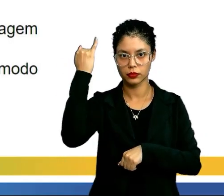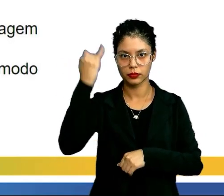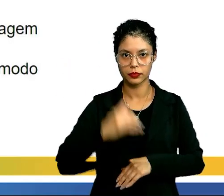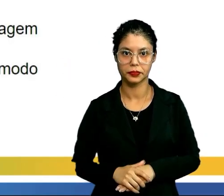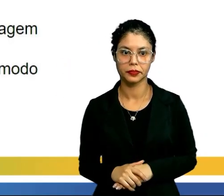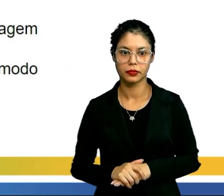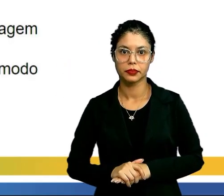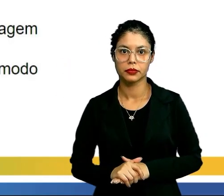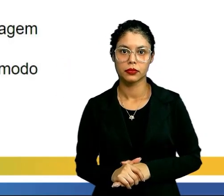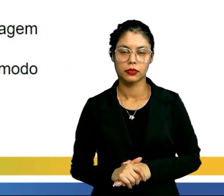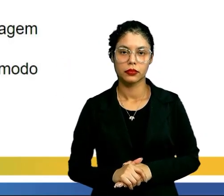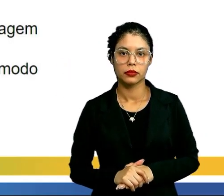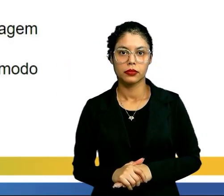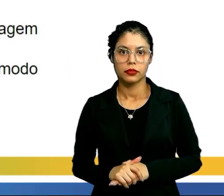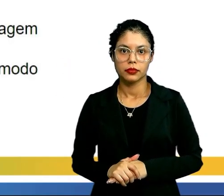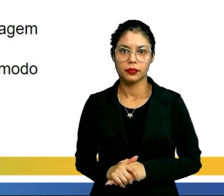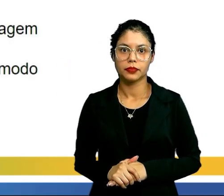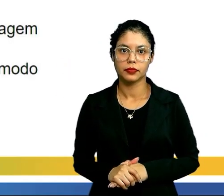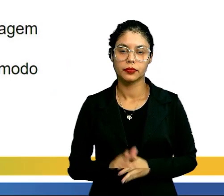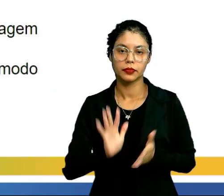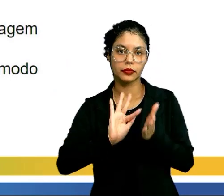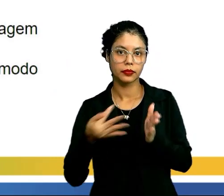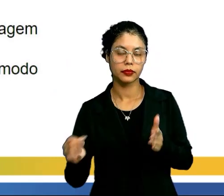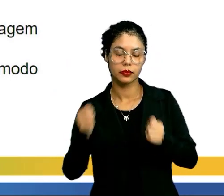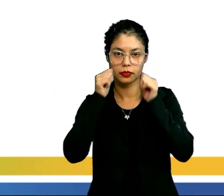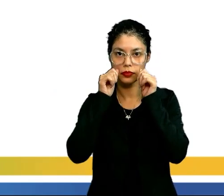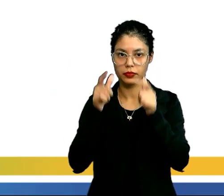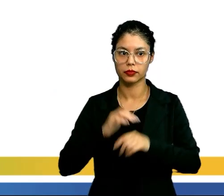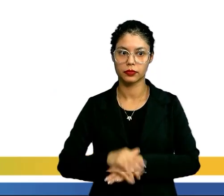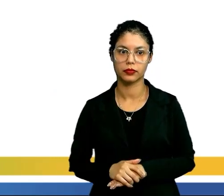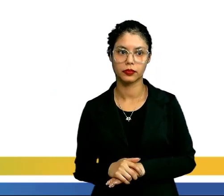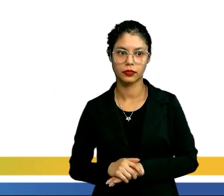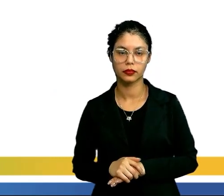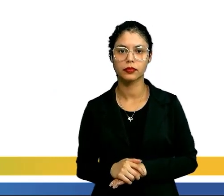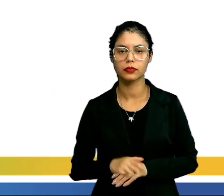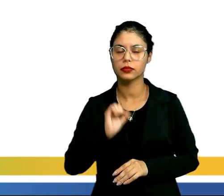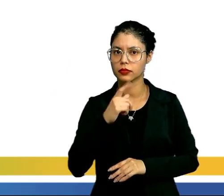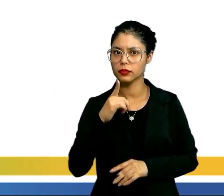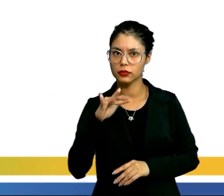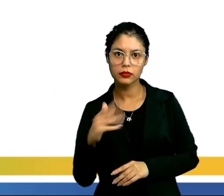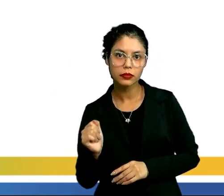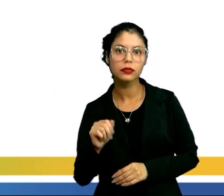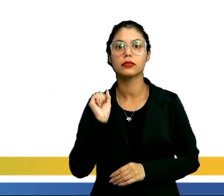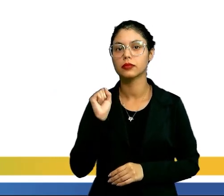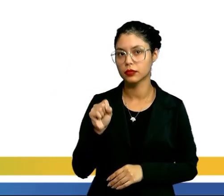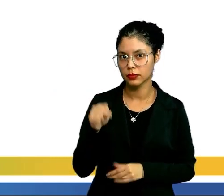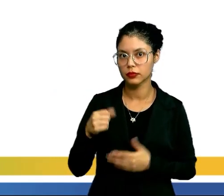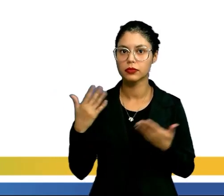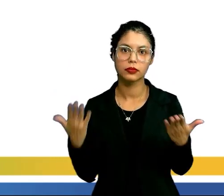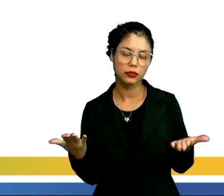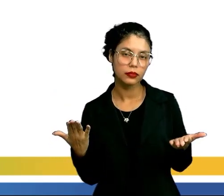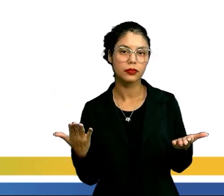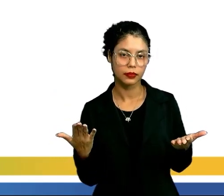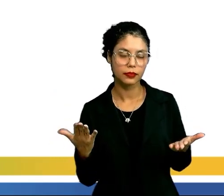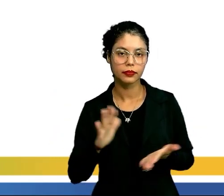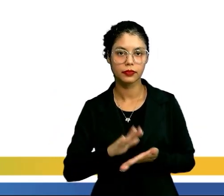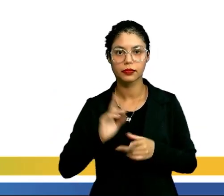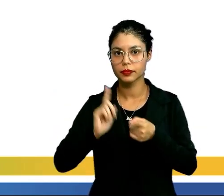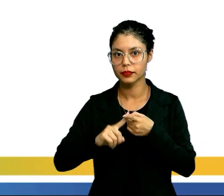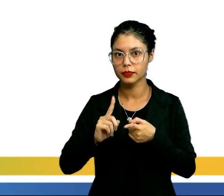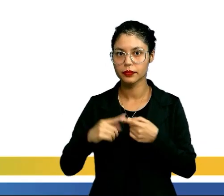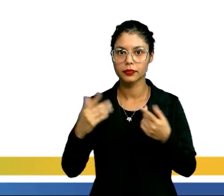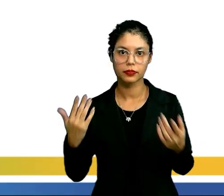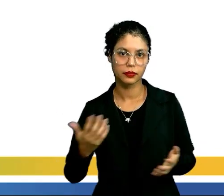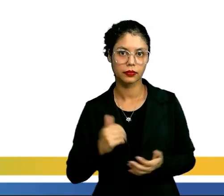importantes. E aí, nós temos aí a função apelativa. É uma apelação? É sim, professora. É uma apelação. Por que